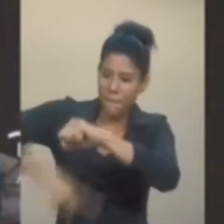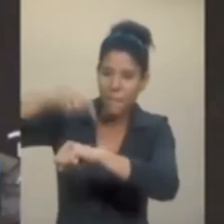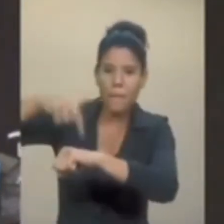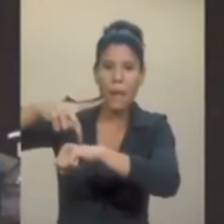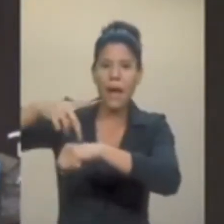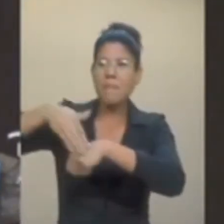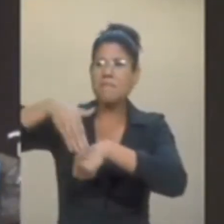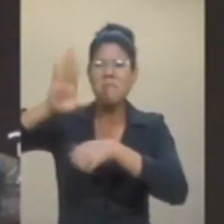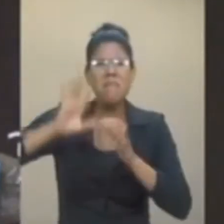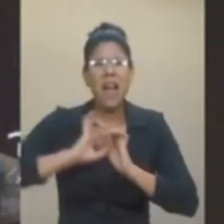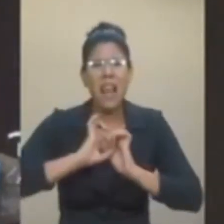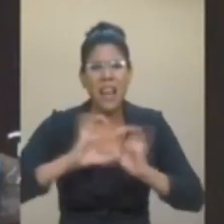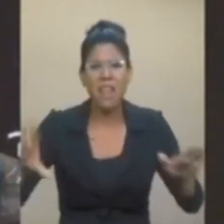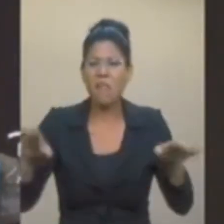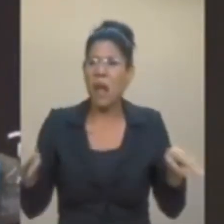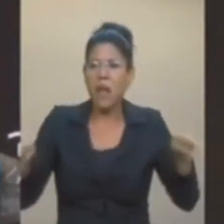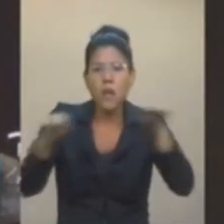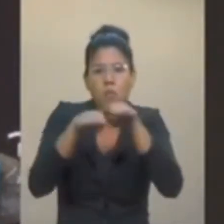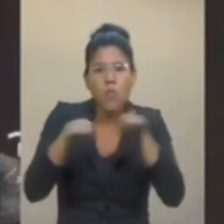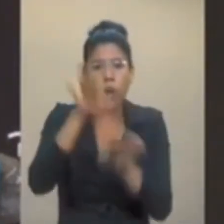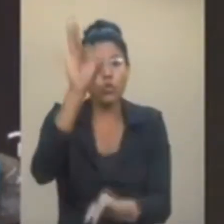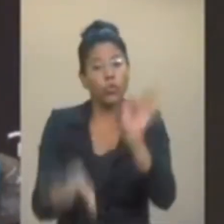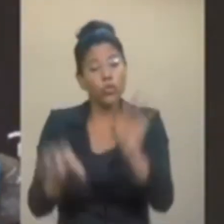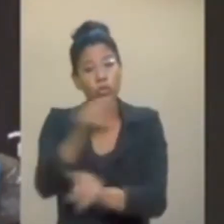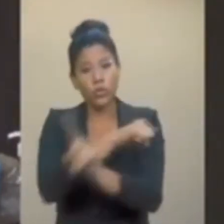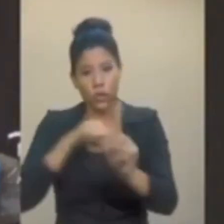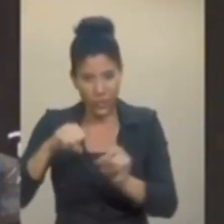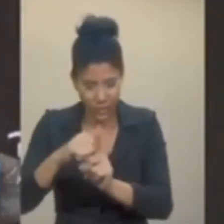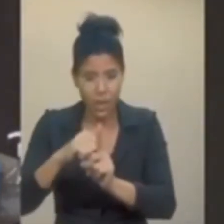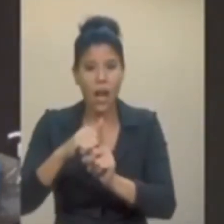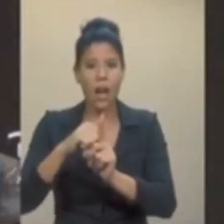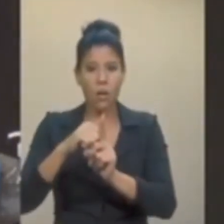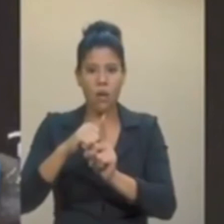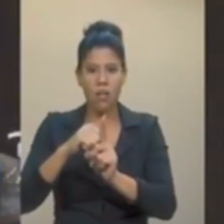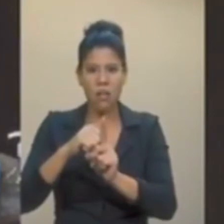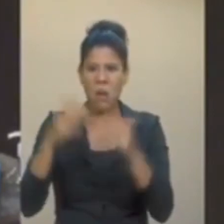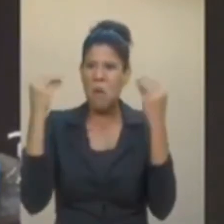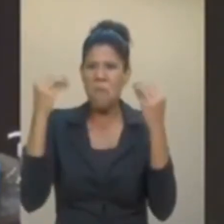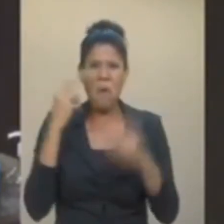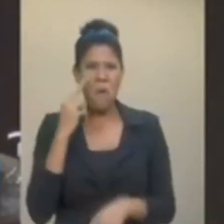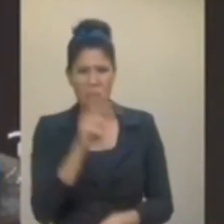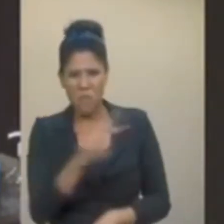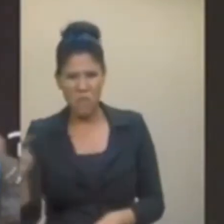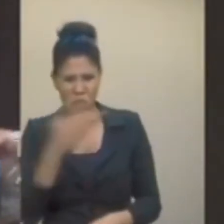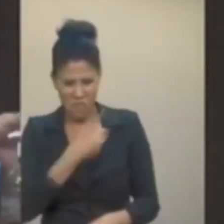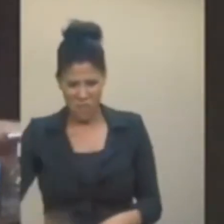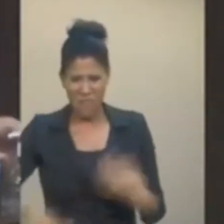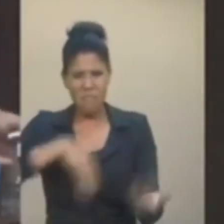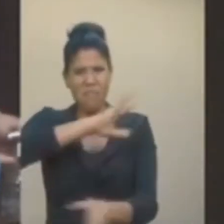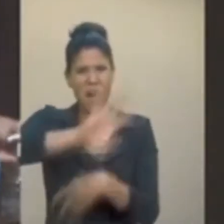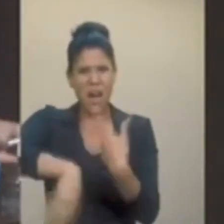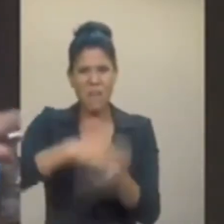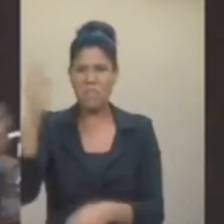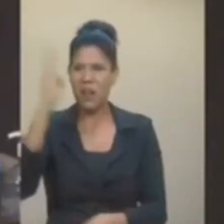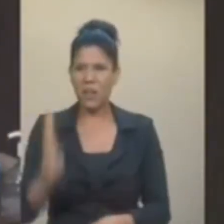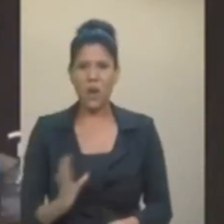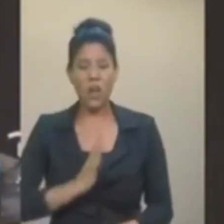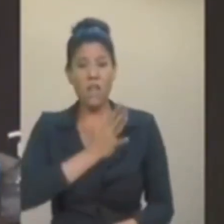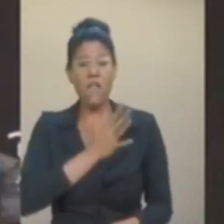livre, mais equitativo, de justiça social. Não isso que se vê a partir desse governo. Portanto, eu queria